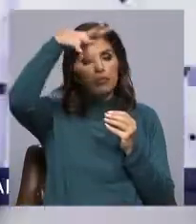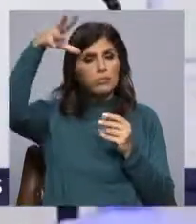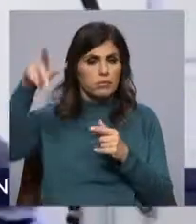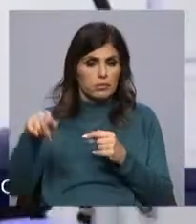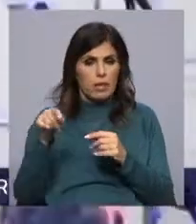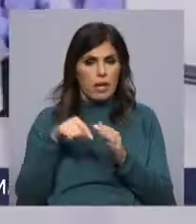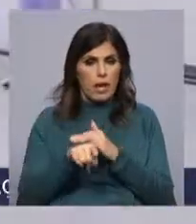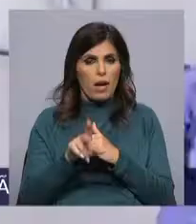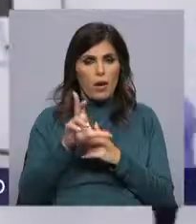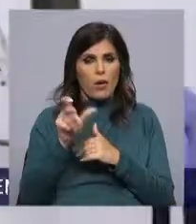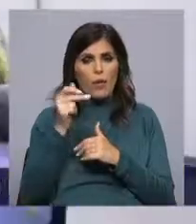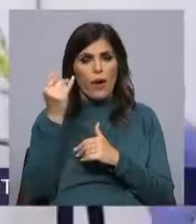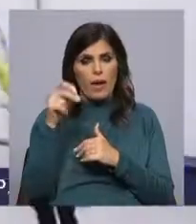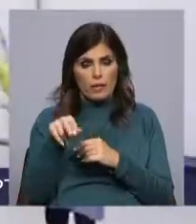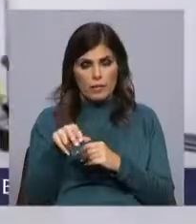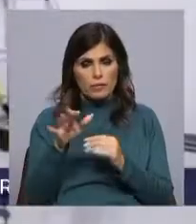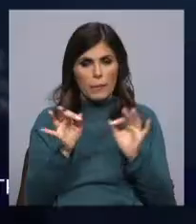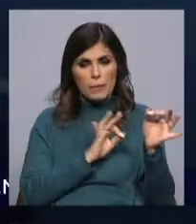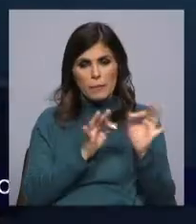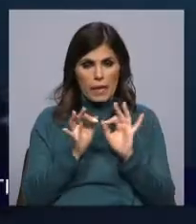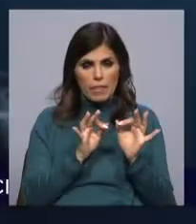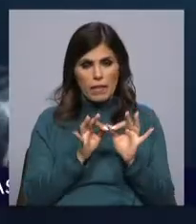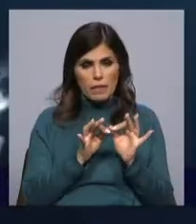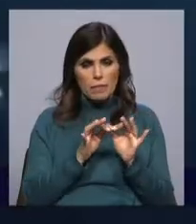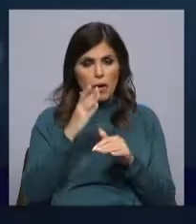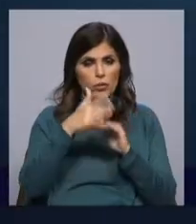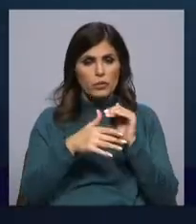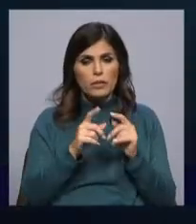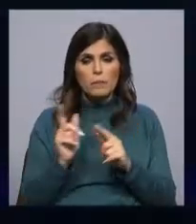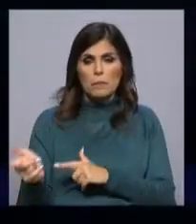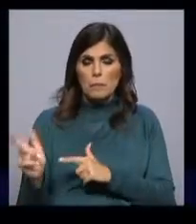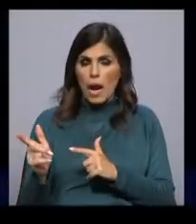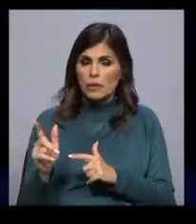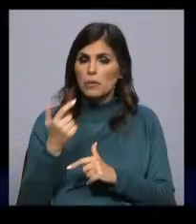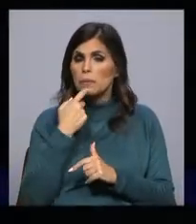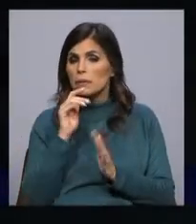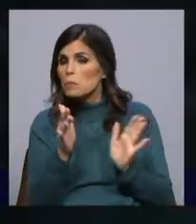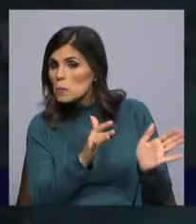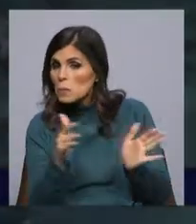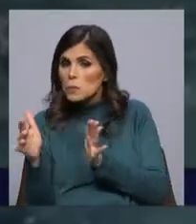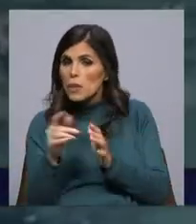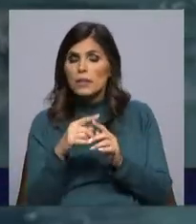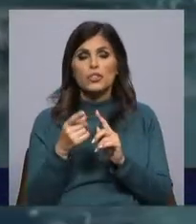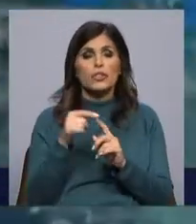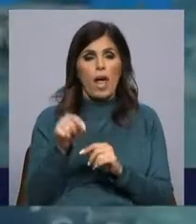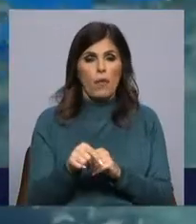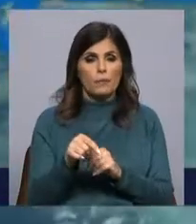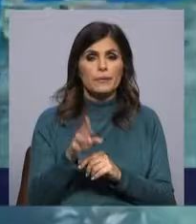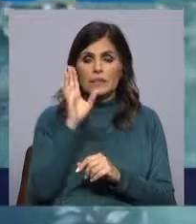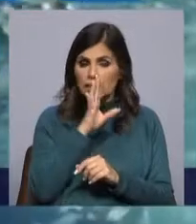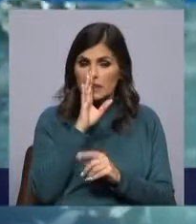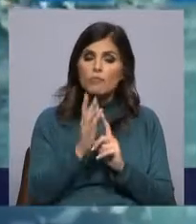tripulada, Orion, está projetada para ocorrer em março ou abril deste ano. Se isto